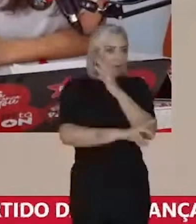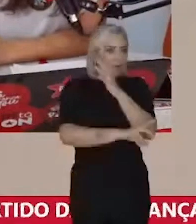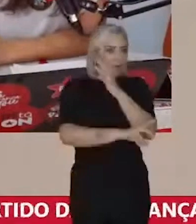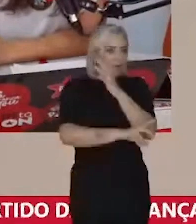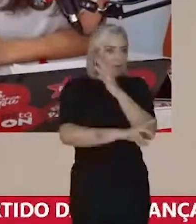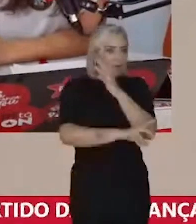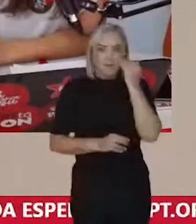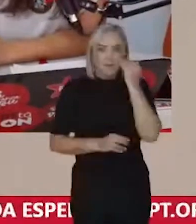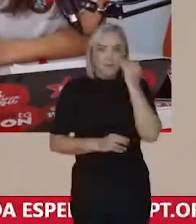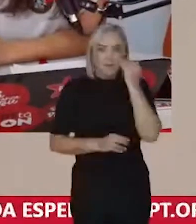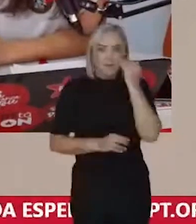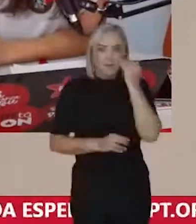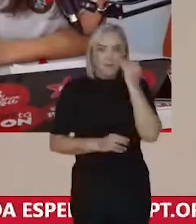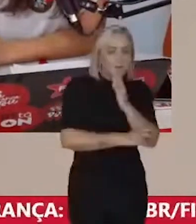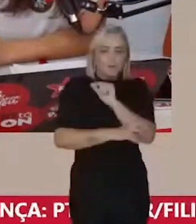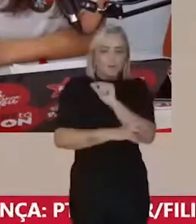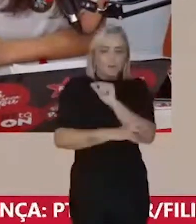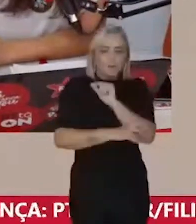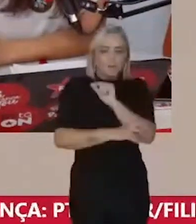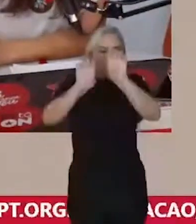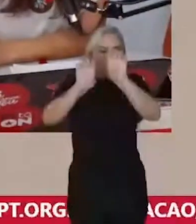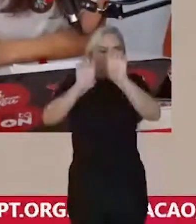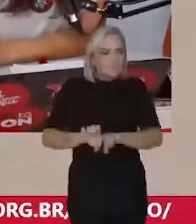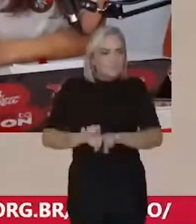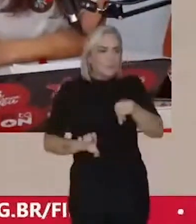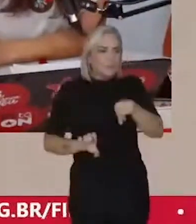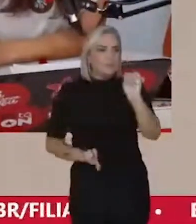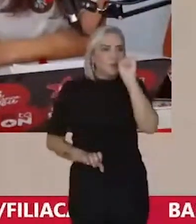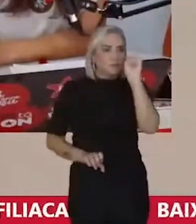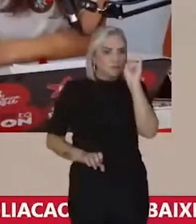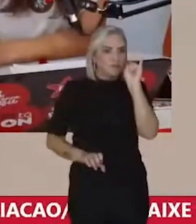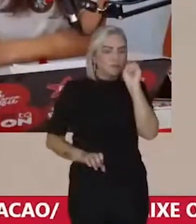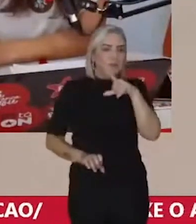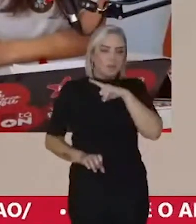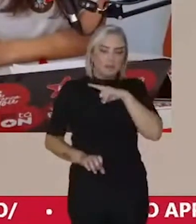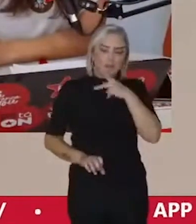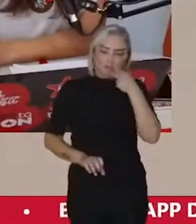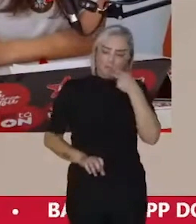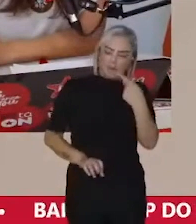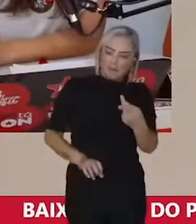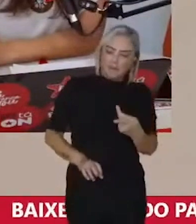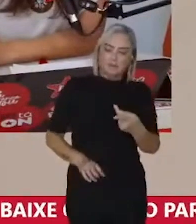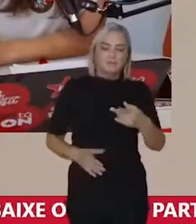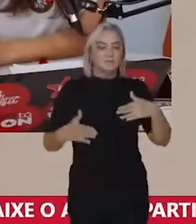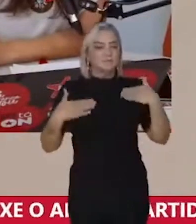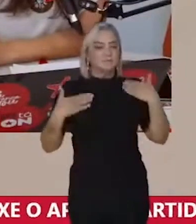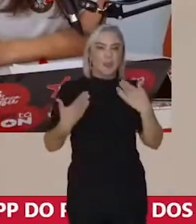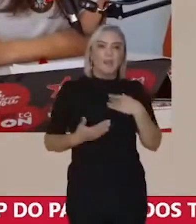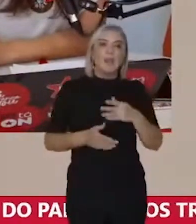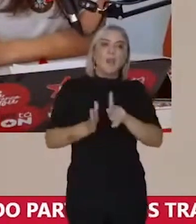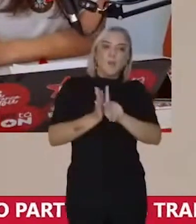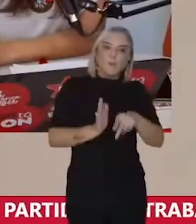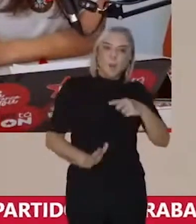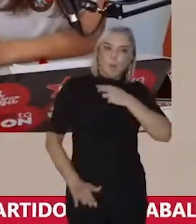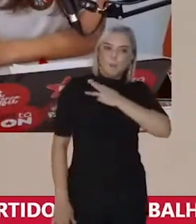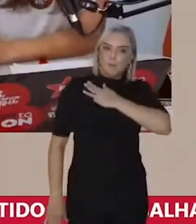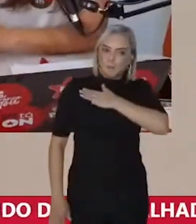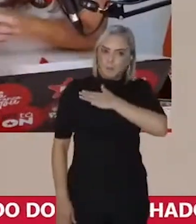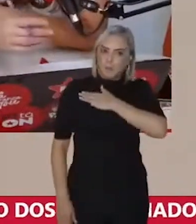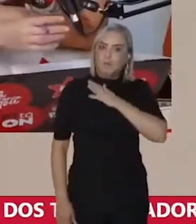questão ambiental é algo estruturante, e nós temos a dizer que estamos muito satisfeitos, porque o próprio Lula, ele